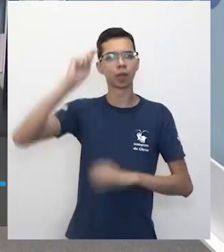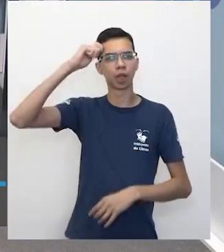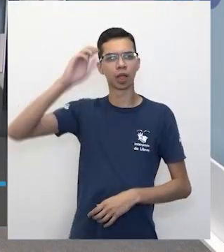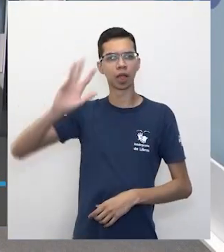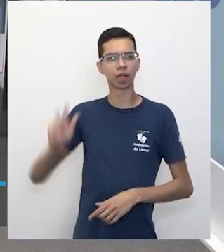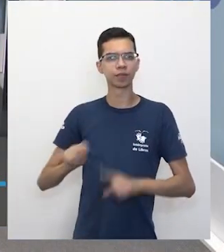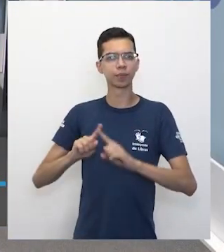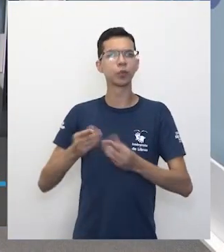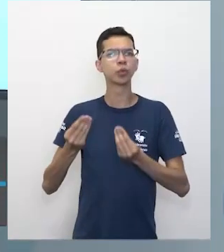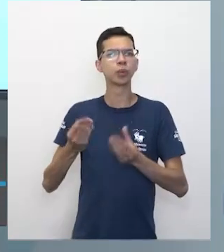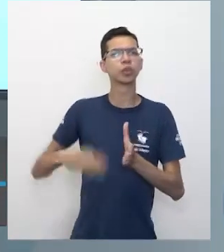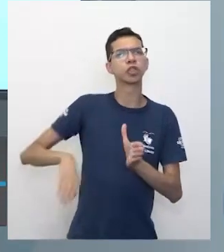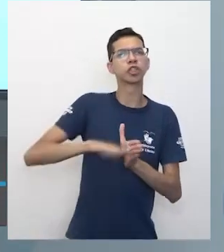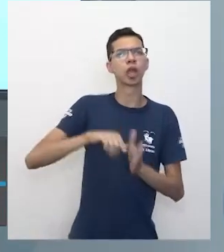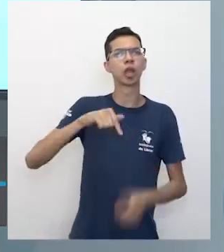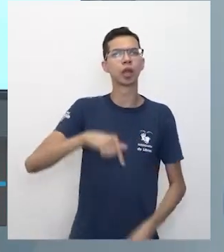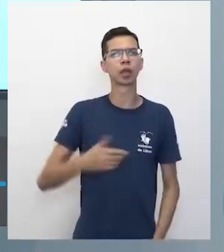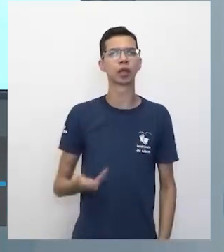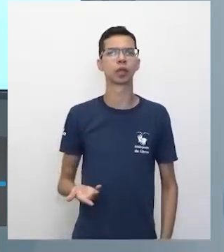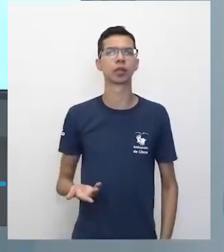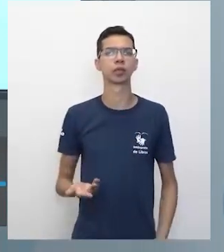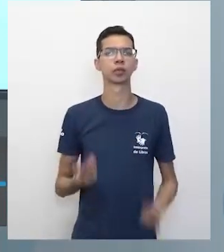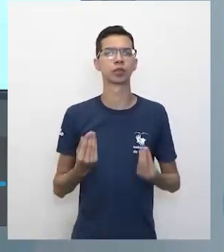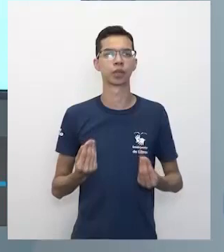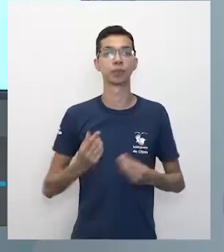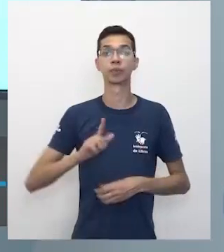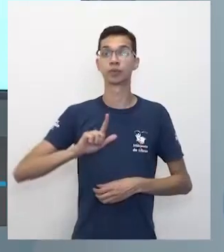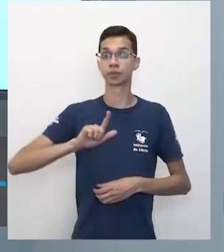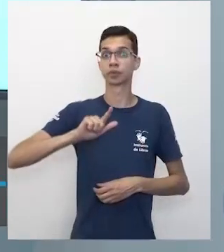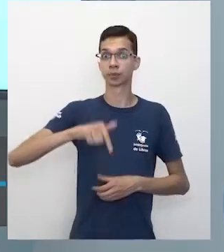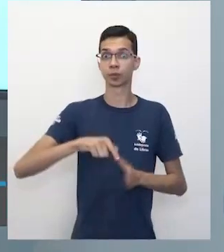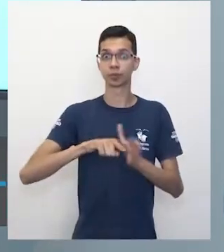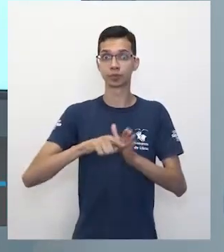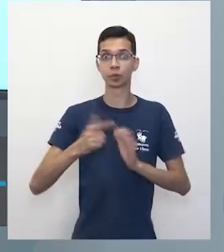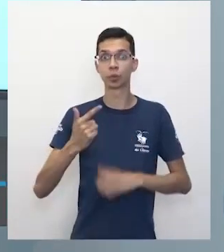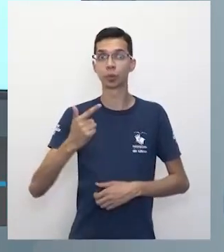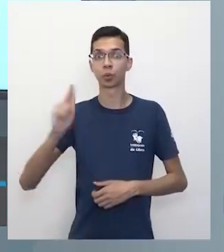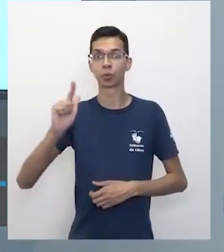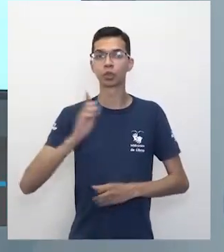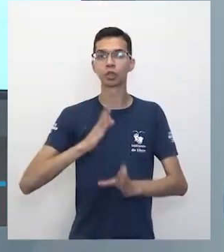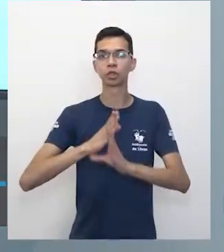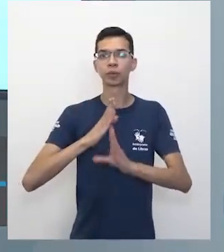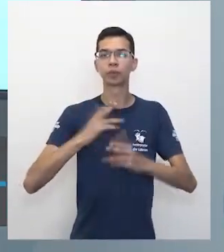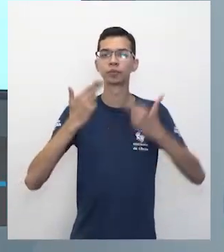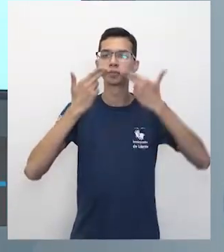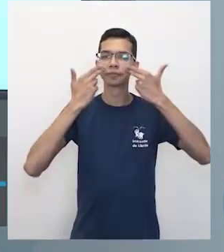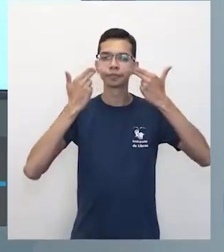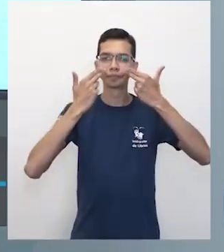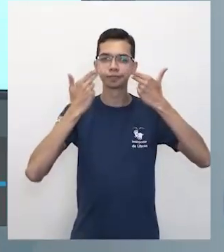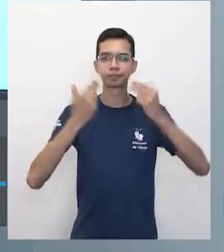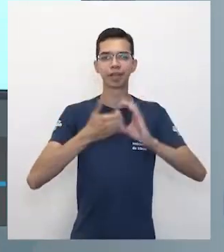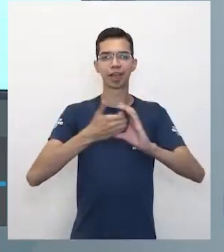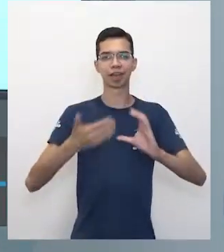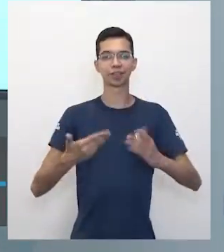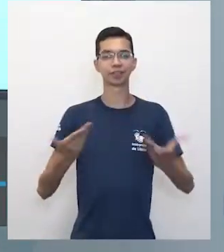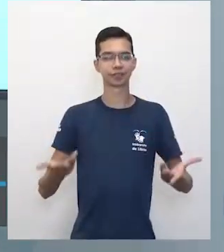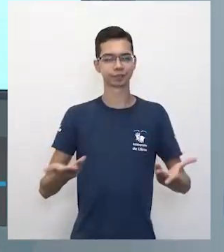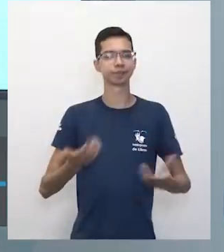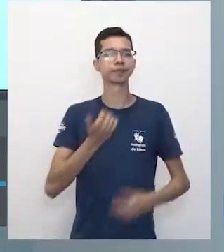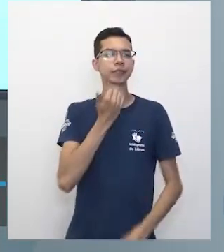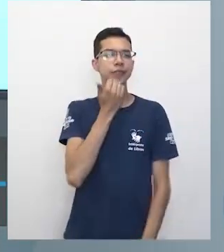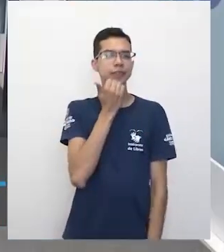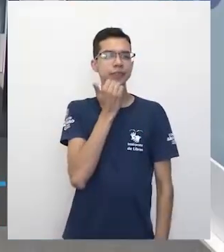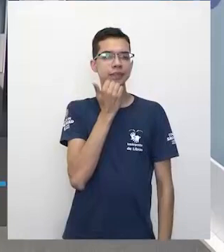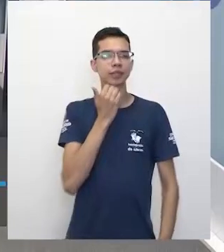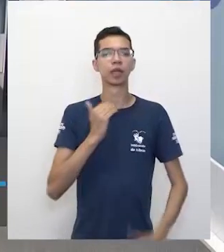aqui? Mas, aí depois fizeram outra pesquisa e descobriram que não, ela tinha traços indígenas. Então, a ciência ela vai sempre evoluindo.